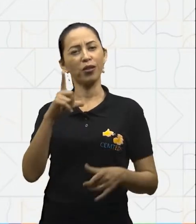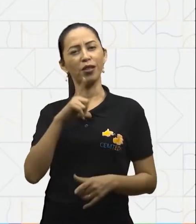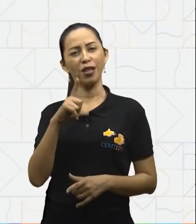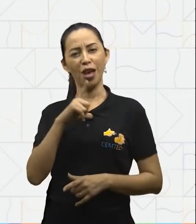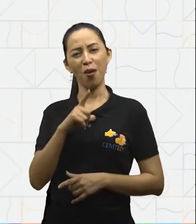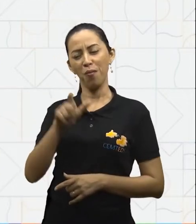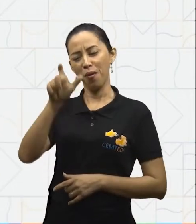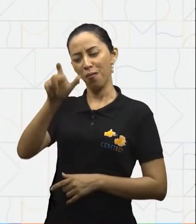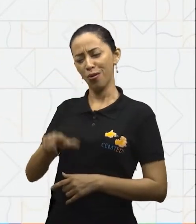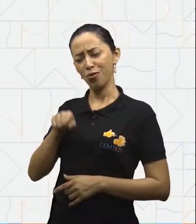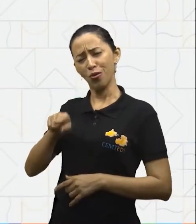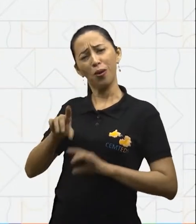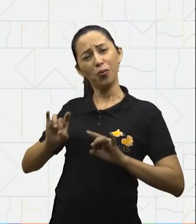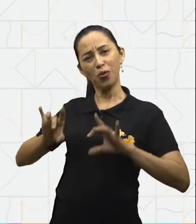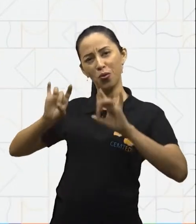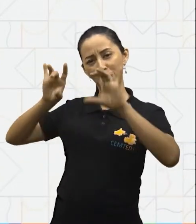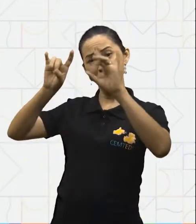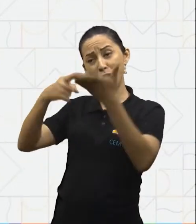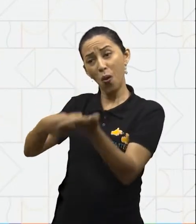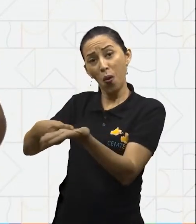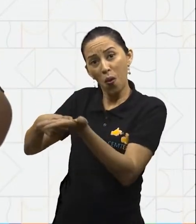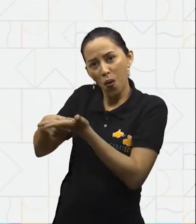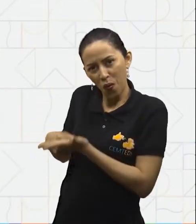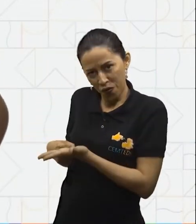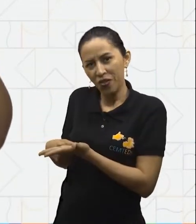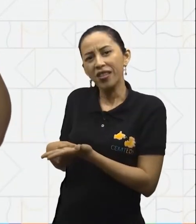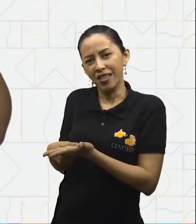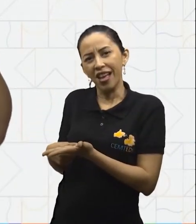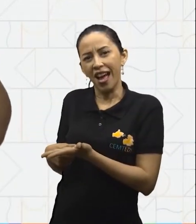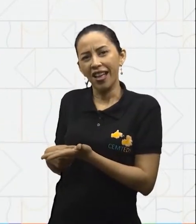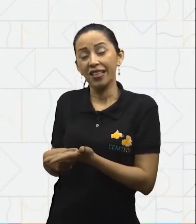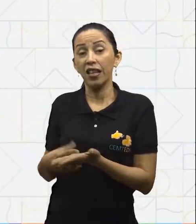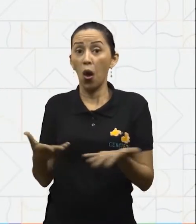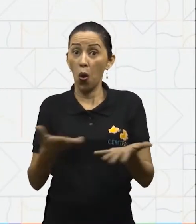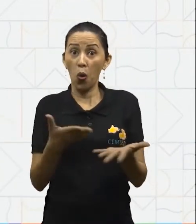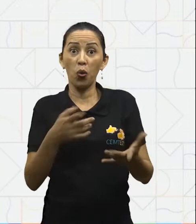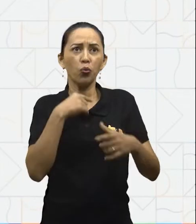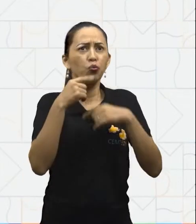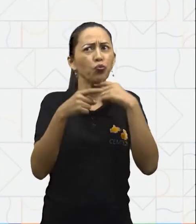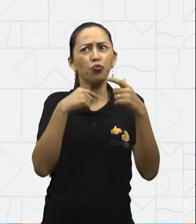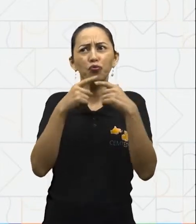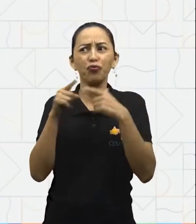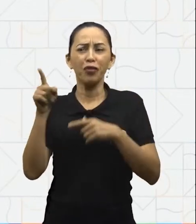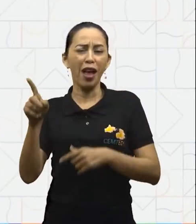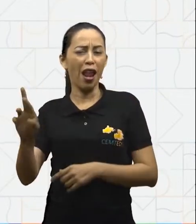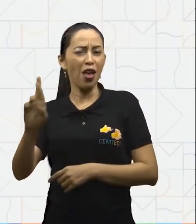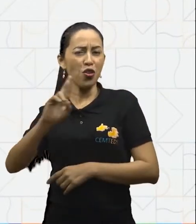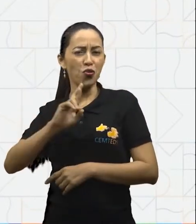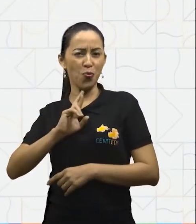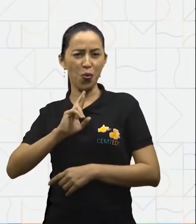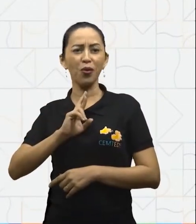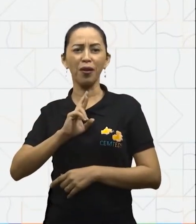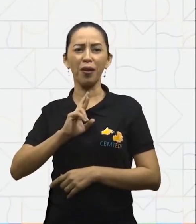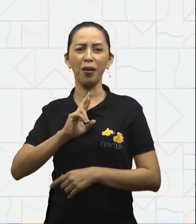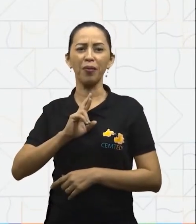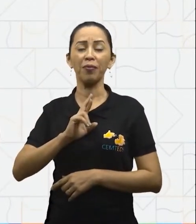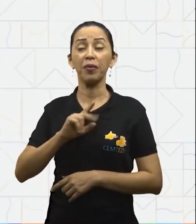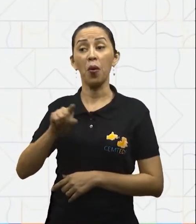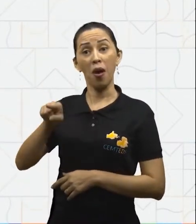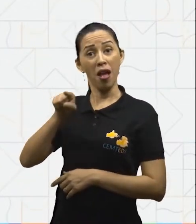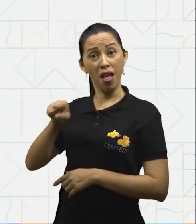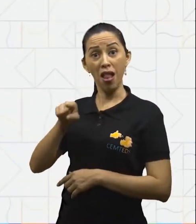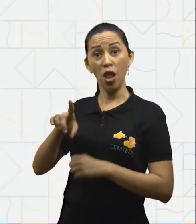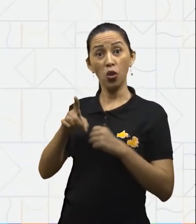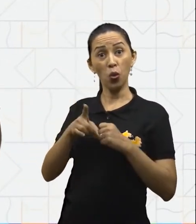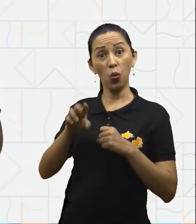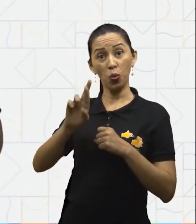conosco e tirar dúvidas sobre nutrição. É a talentosíssima e renomada doutora Rayane Ayla. Ela é